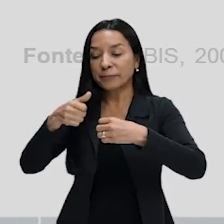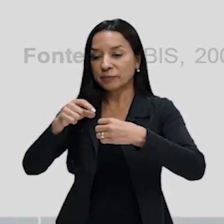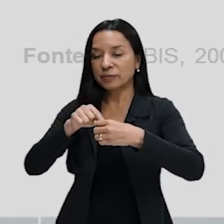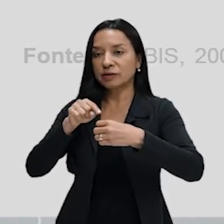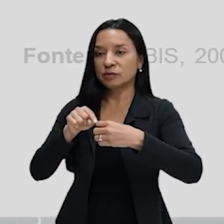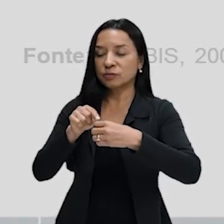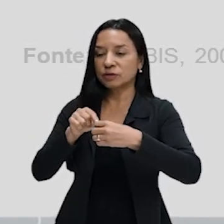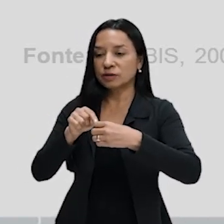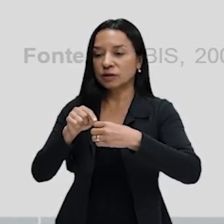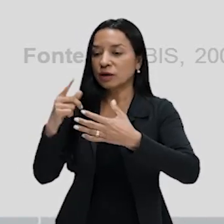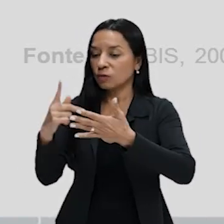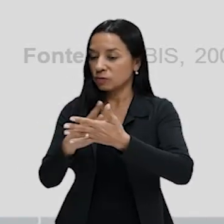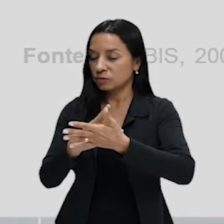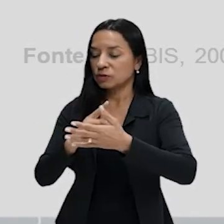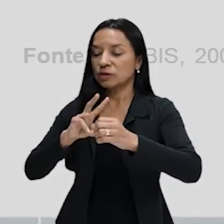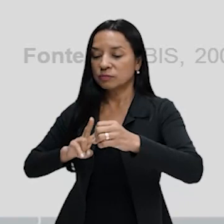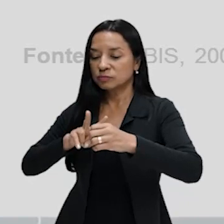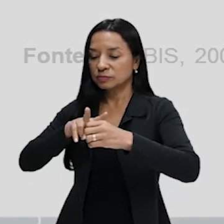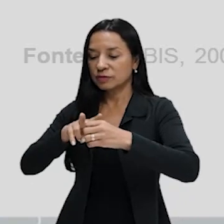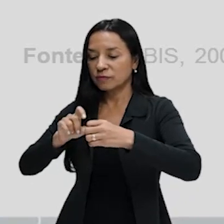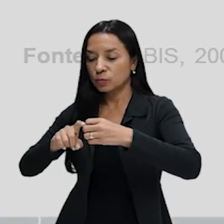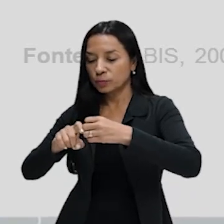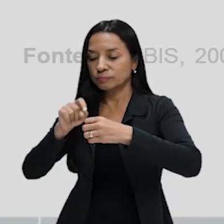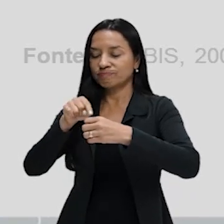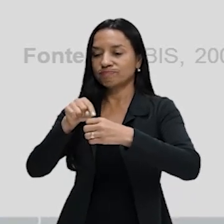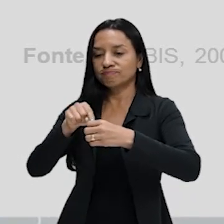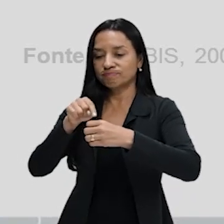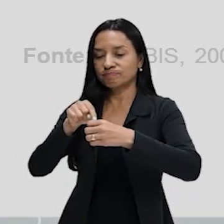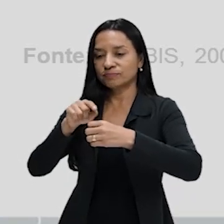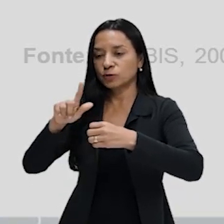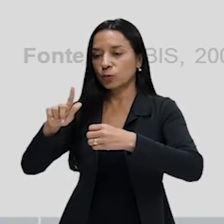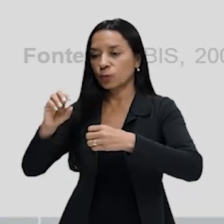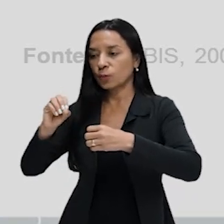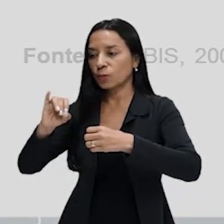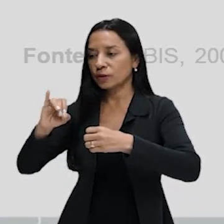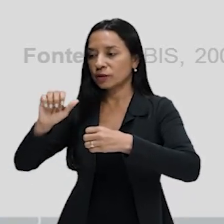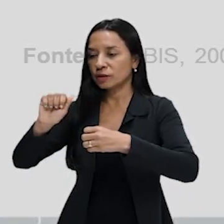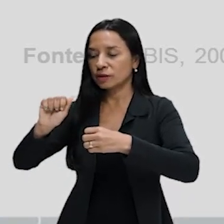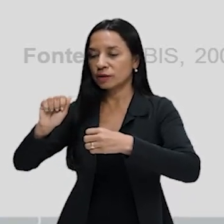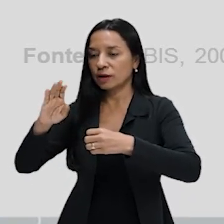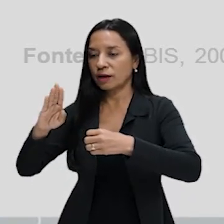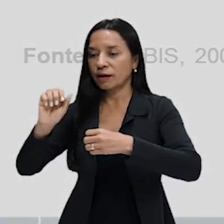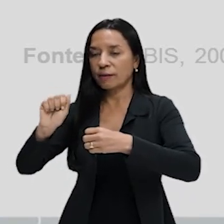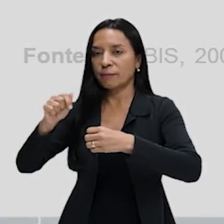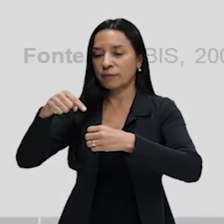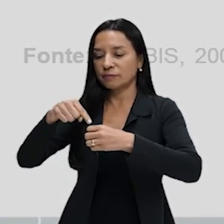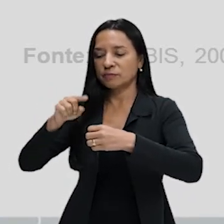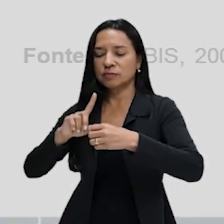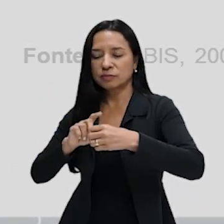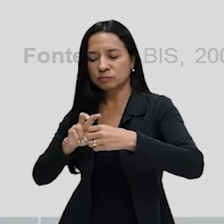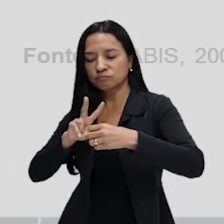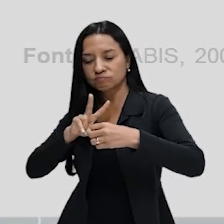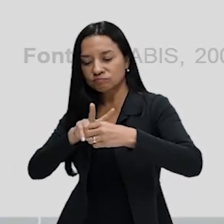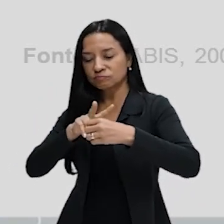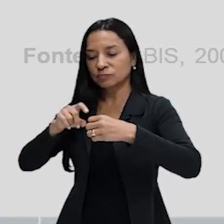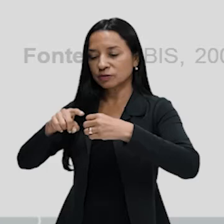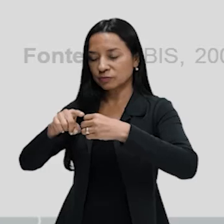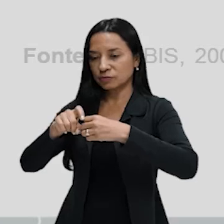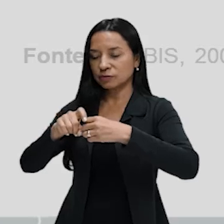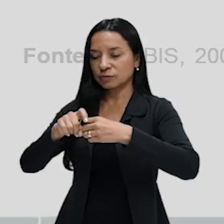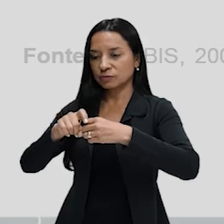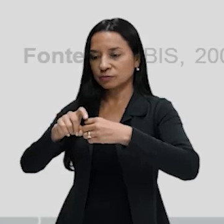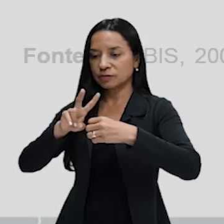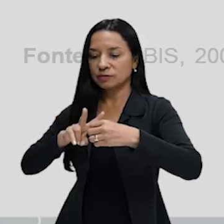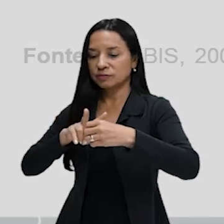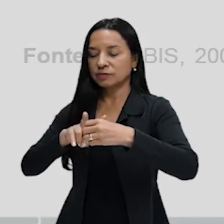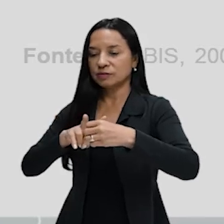vendo um bichinho dentro da goiaba, né? Um verme ou uma larva. E aí você, de